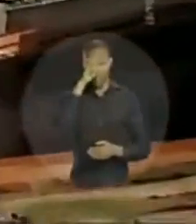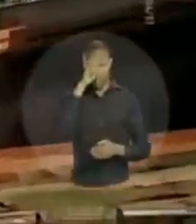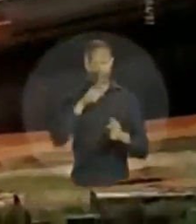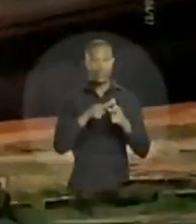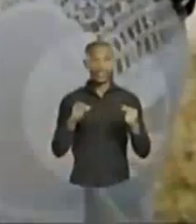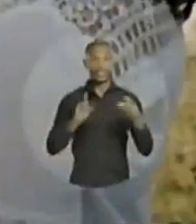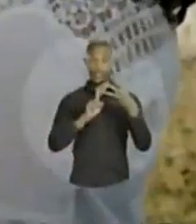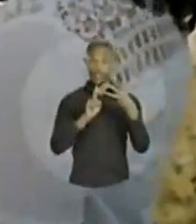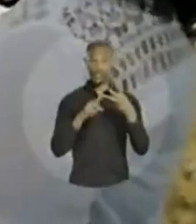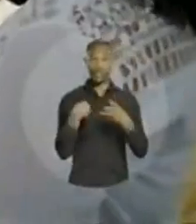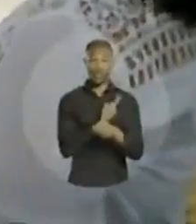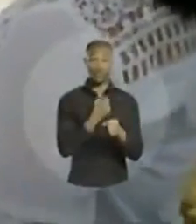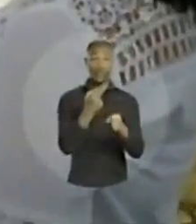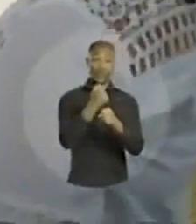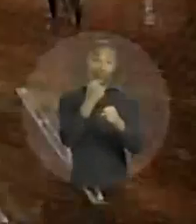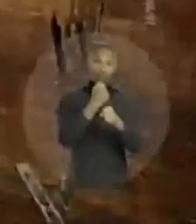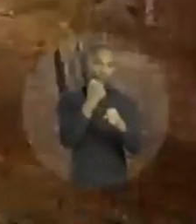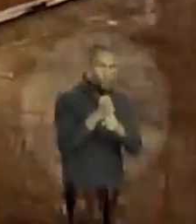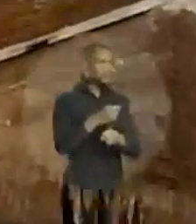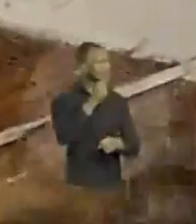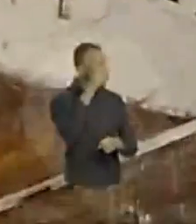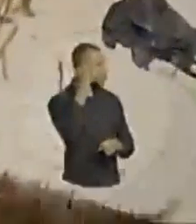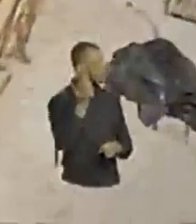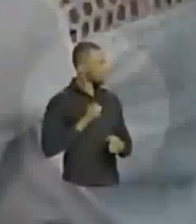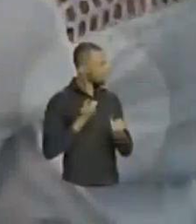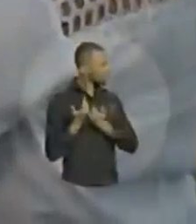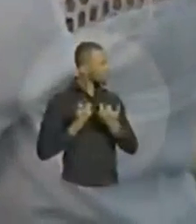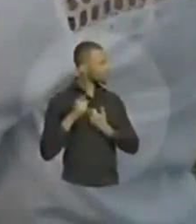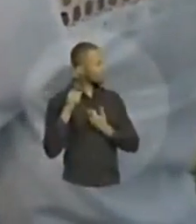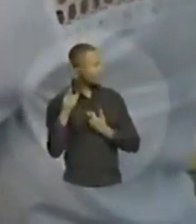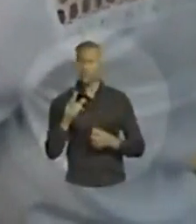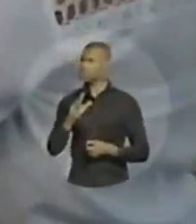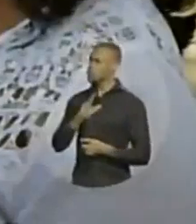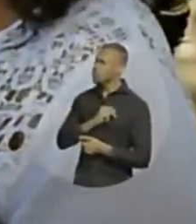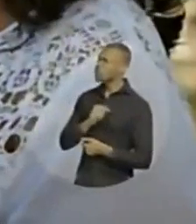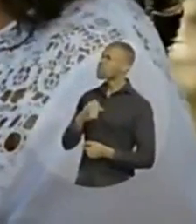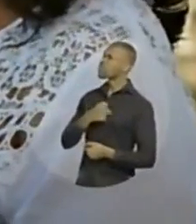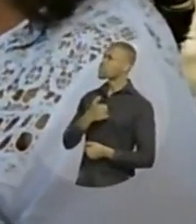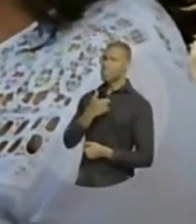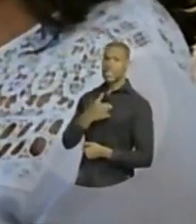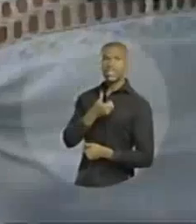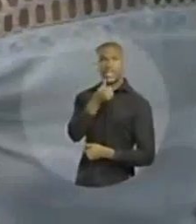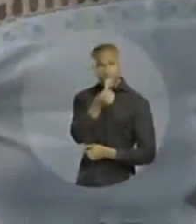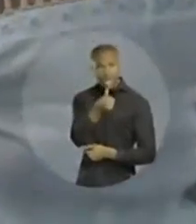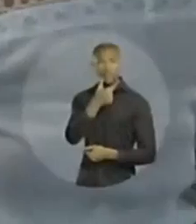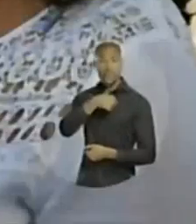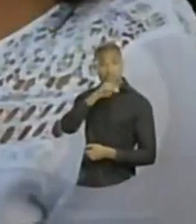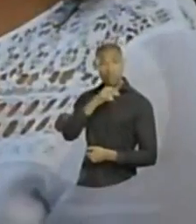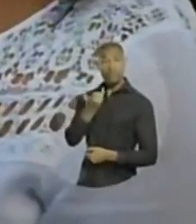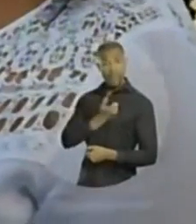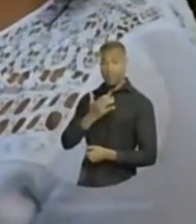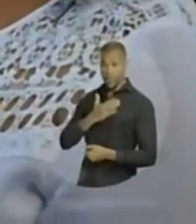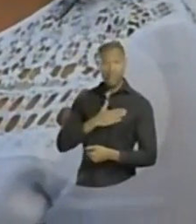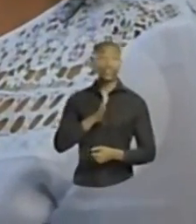da Brasilândia, que é o terceiro que nós estamos construindo. Há muito tempo que se fala dele, né? Nossa, eu estava o quê? Com 6 anos, a minha